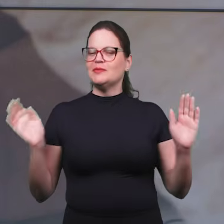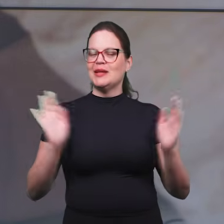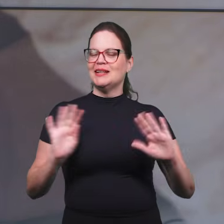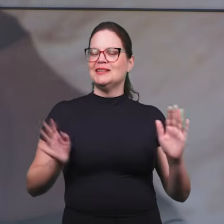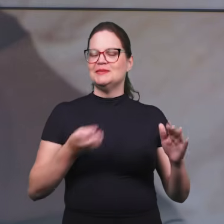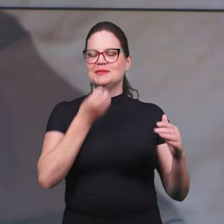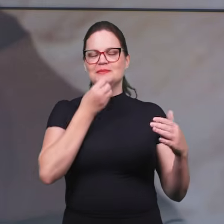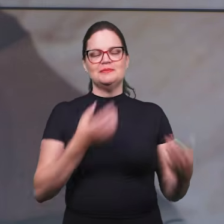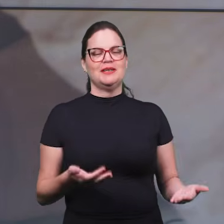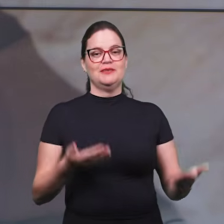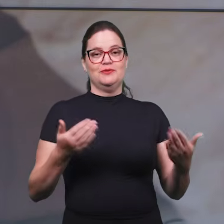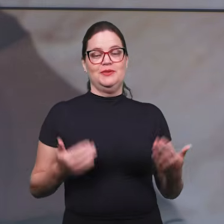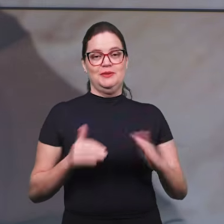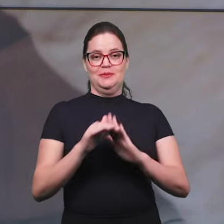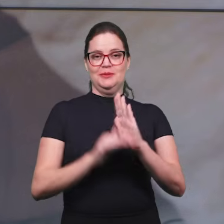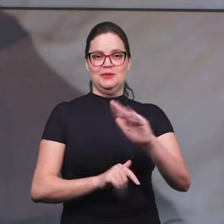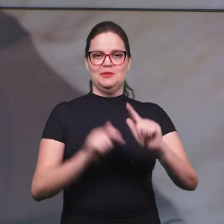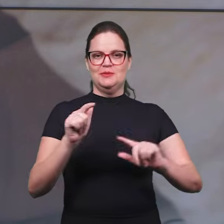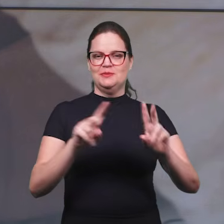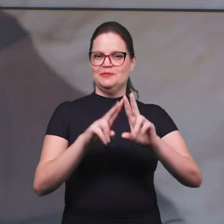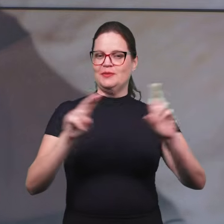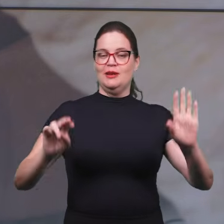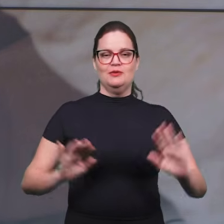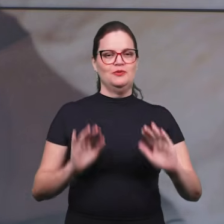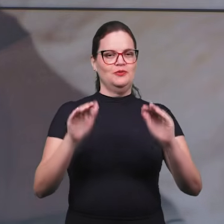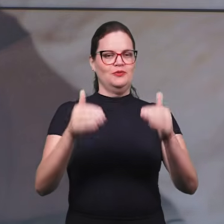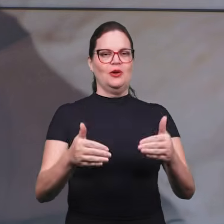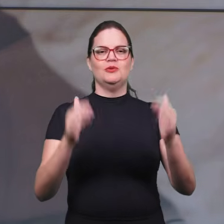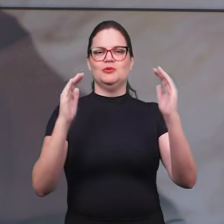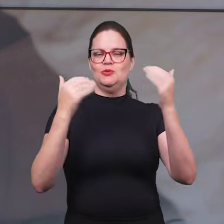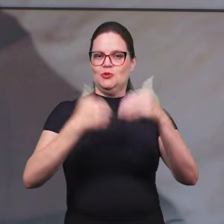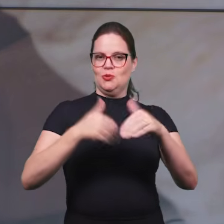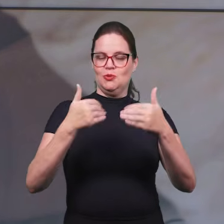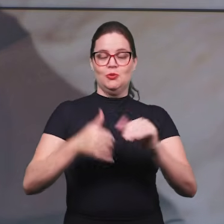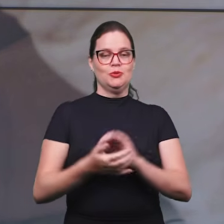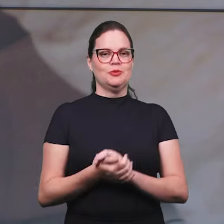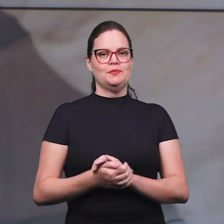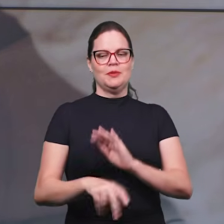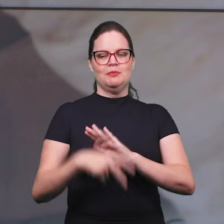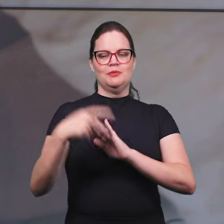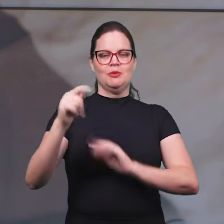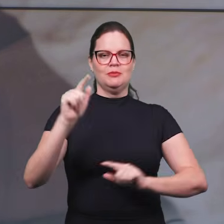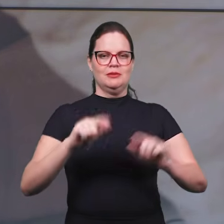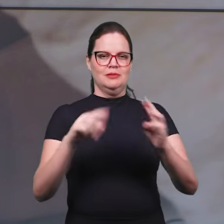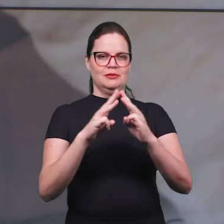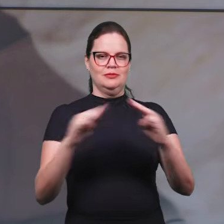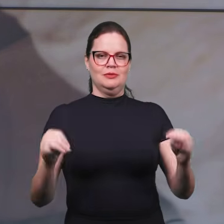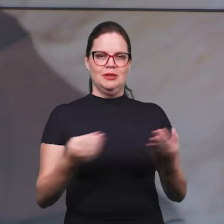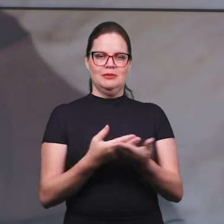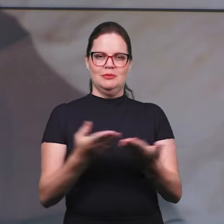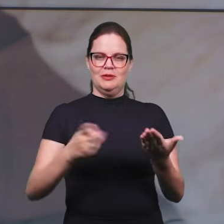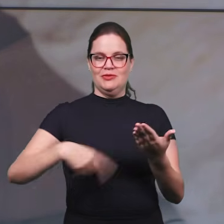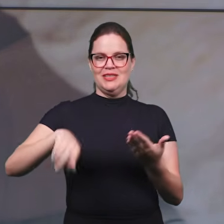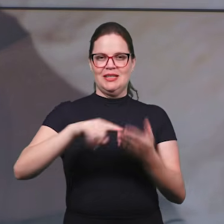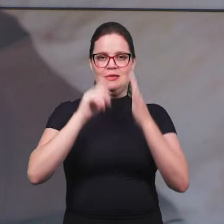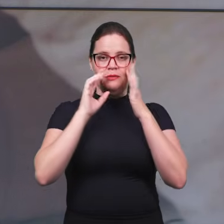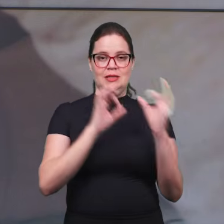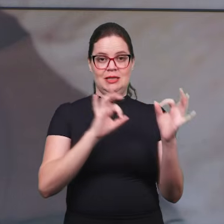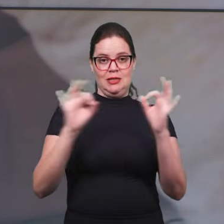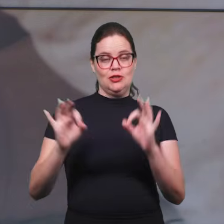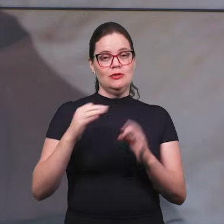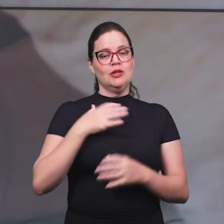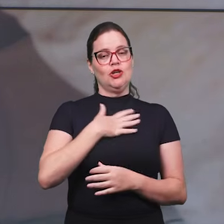Olá, seja bem-vindo ao programa Foco nos Concursos, o programa da TV Manaim destinado para aqueles que estão se preparando para